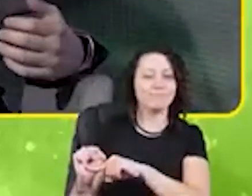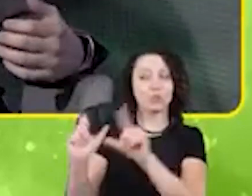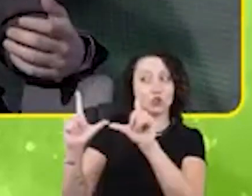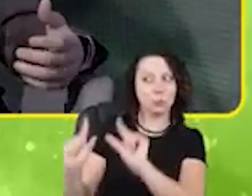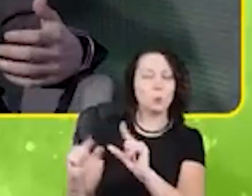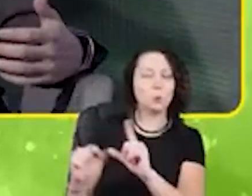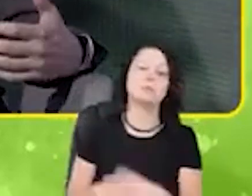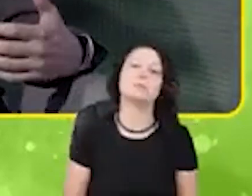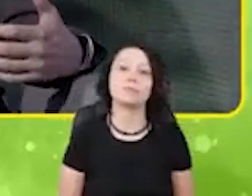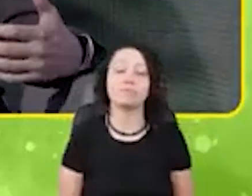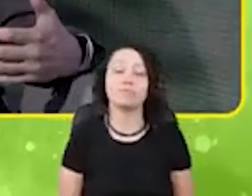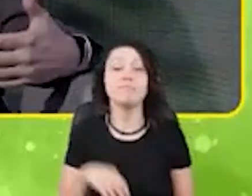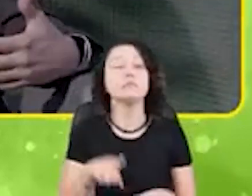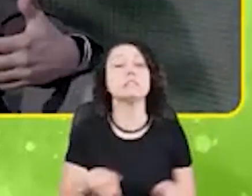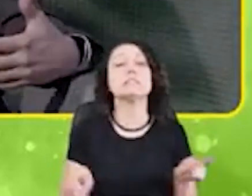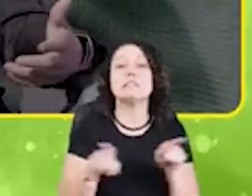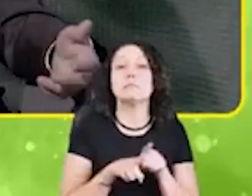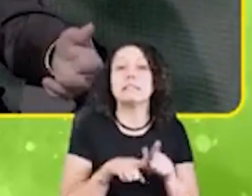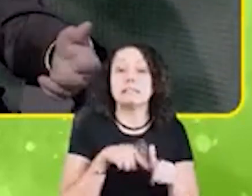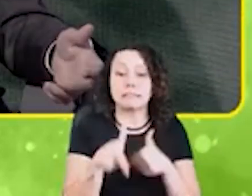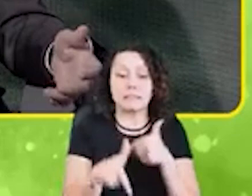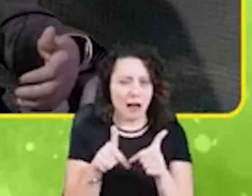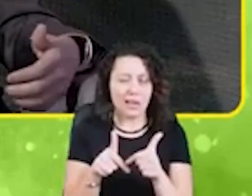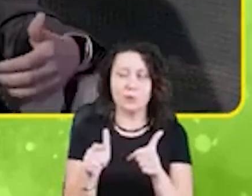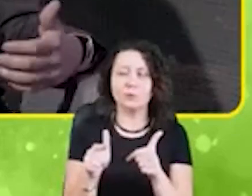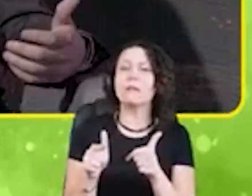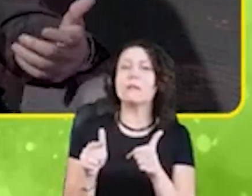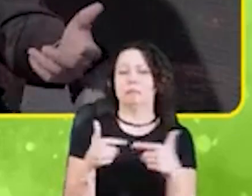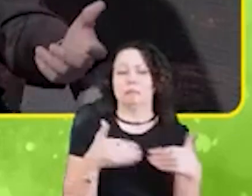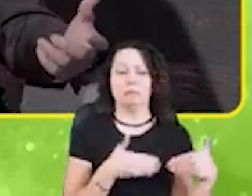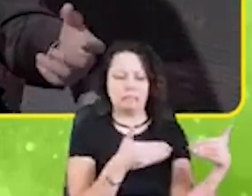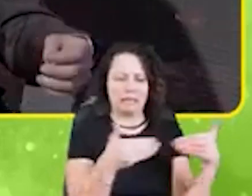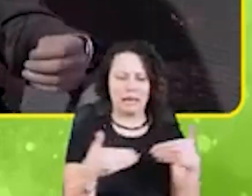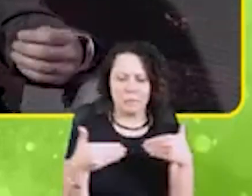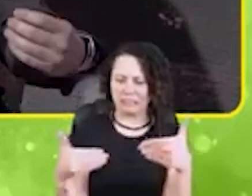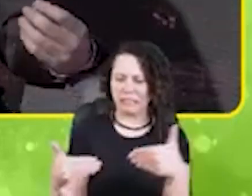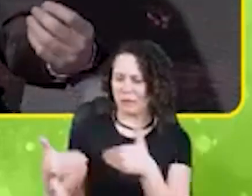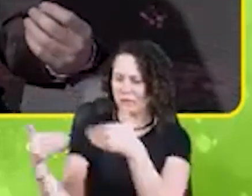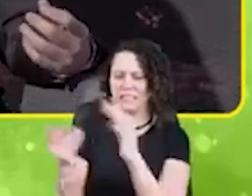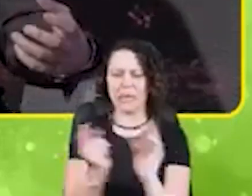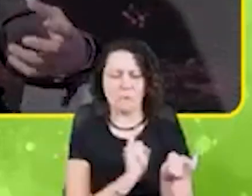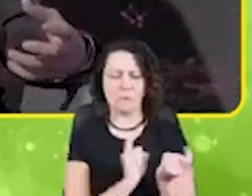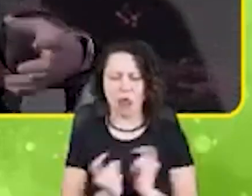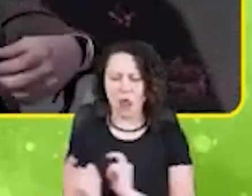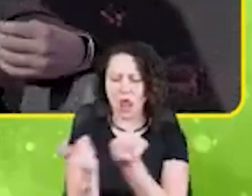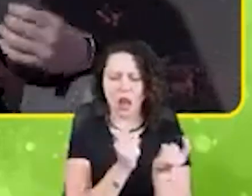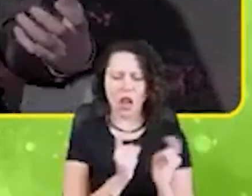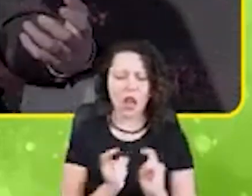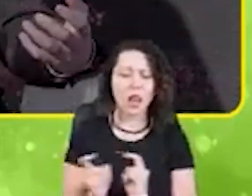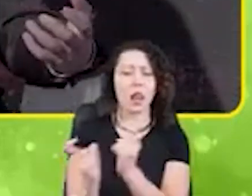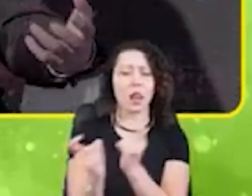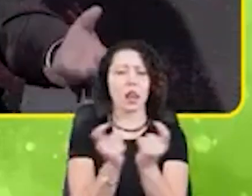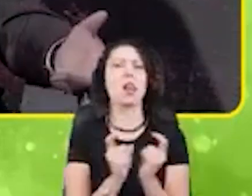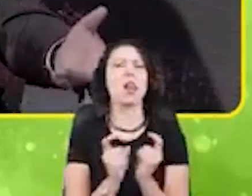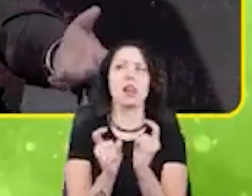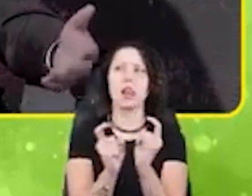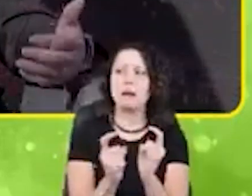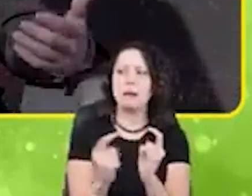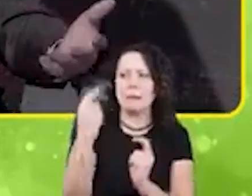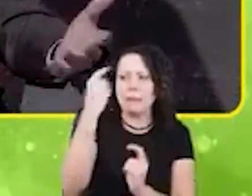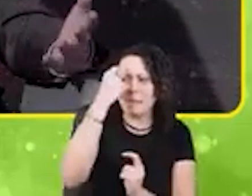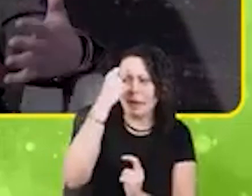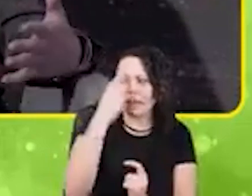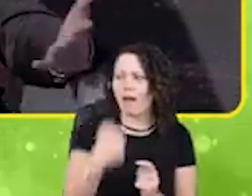em reuniões com os diversos ministérios em diversos encontros para para poder trazer uma minuta de proposta